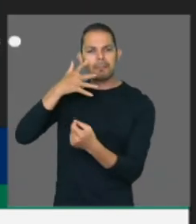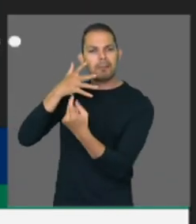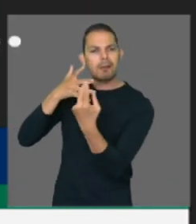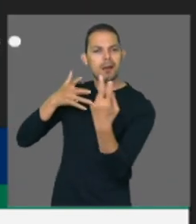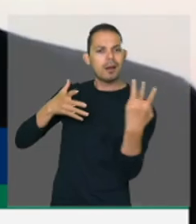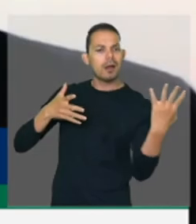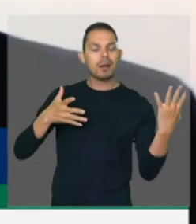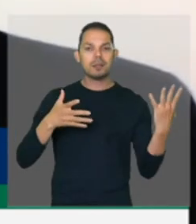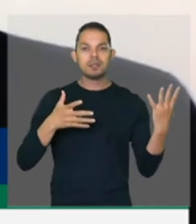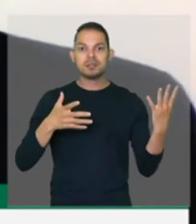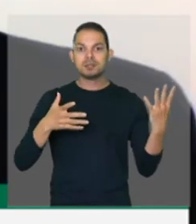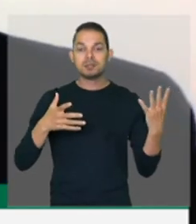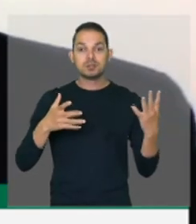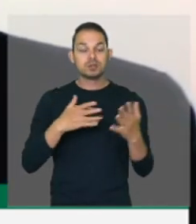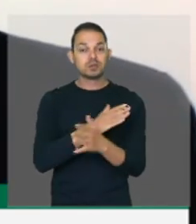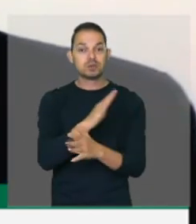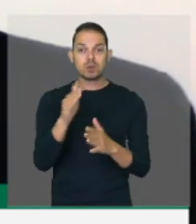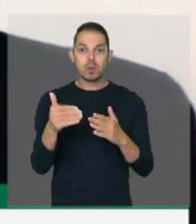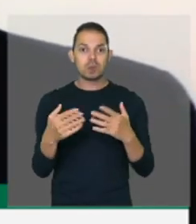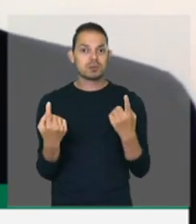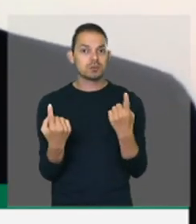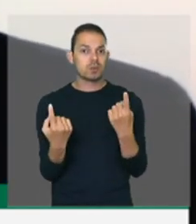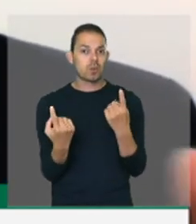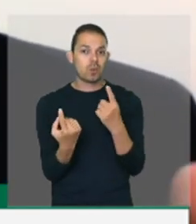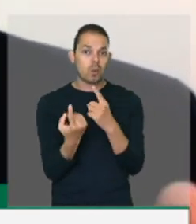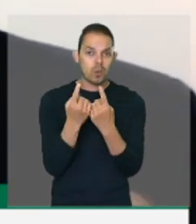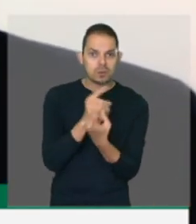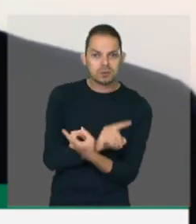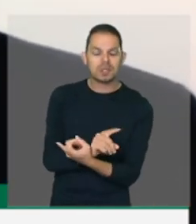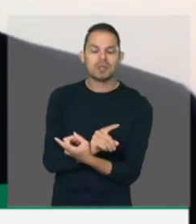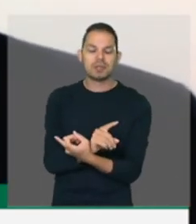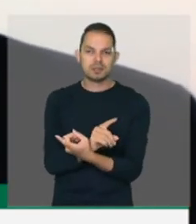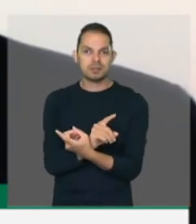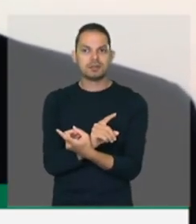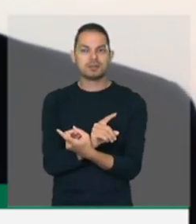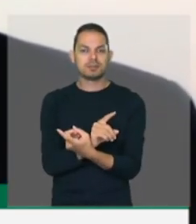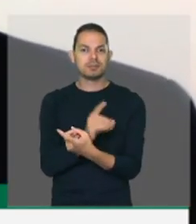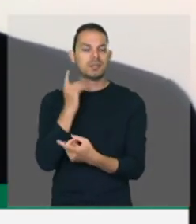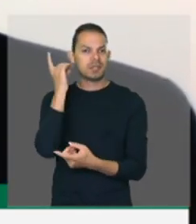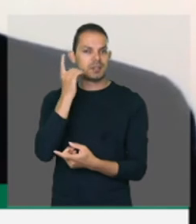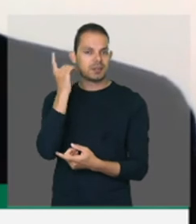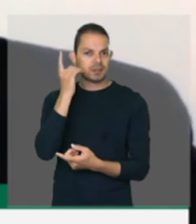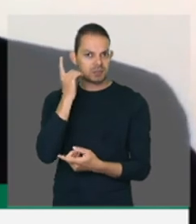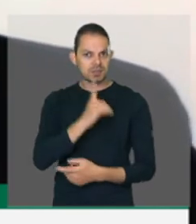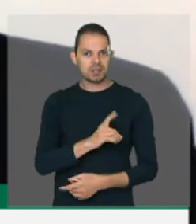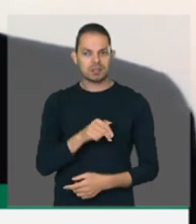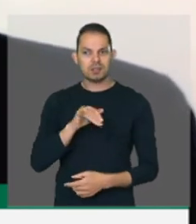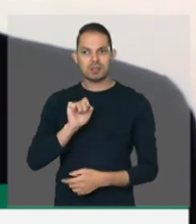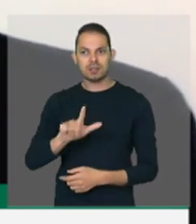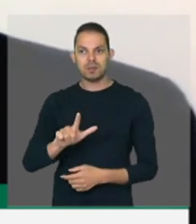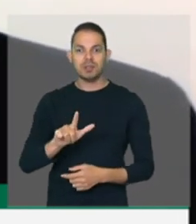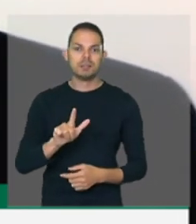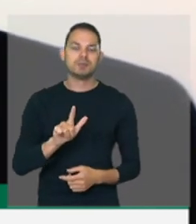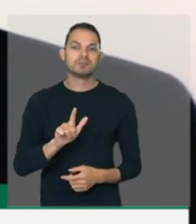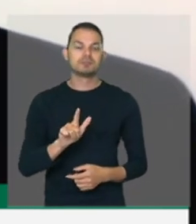mesmo tendo sido contrárias ao gesto praticado pelo deputado naquele vídeo, nenhuma dessas